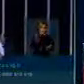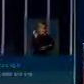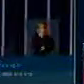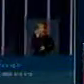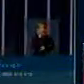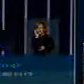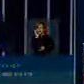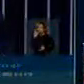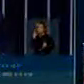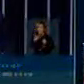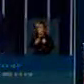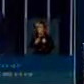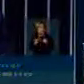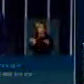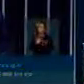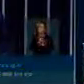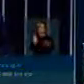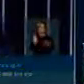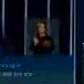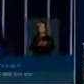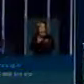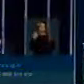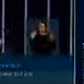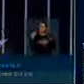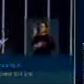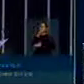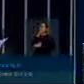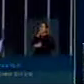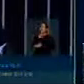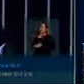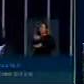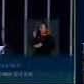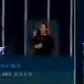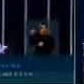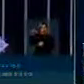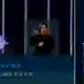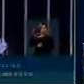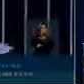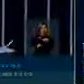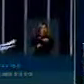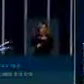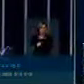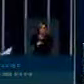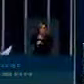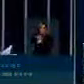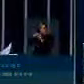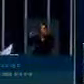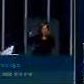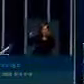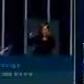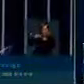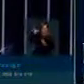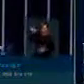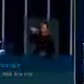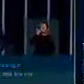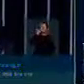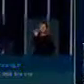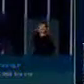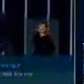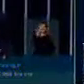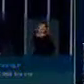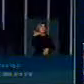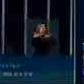região. Agora, à tarde, eu estava indo para o aeroporto, eu recebo de forma desesperada uma ligação,